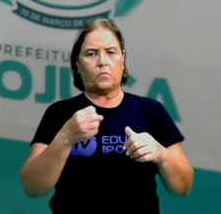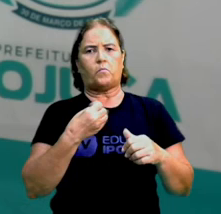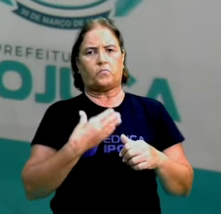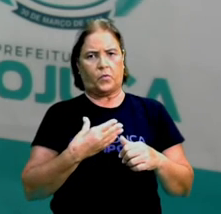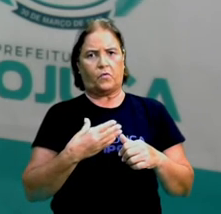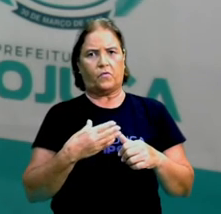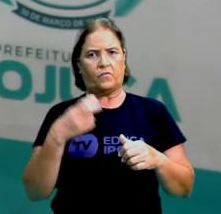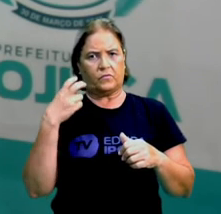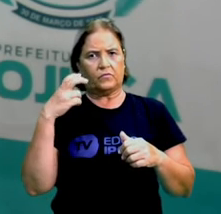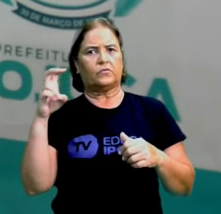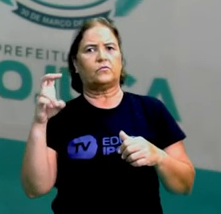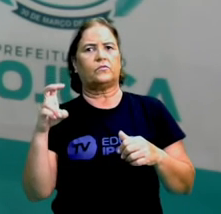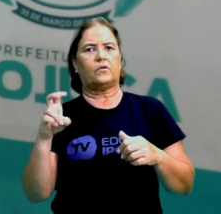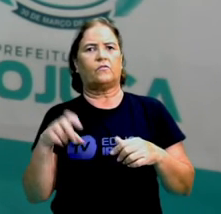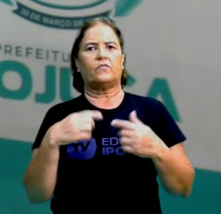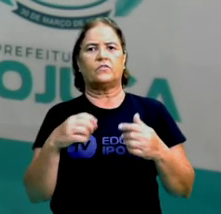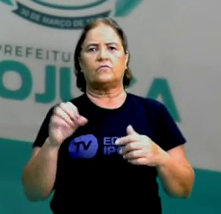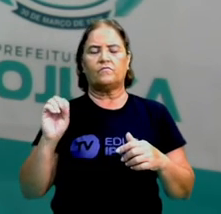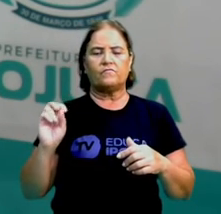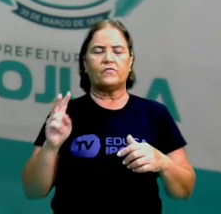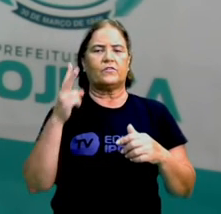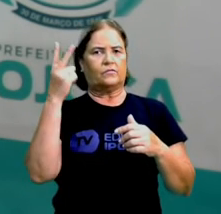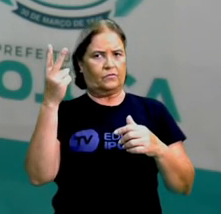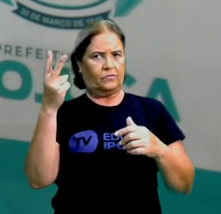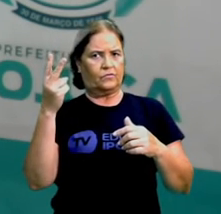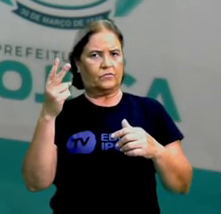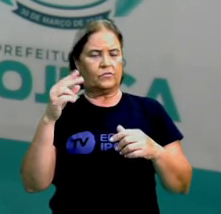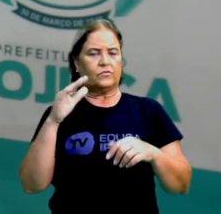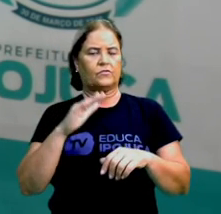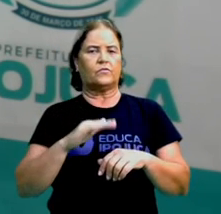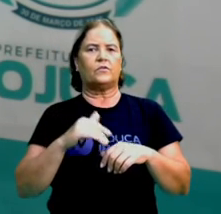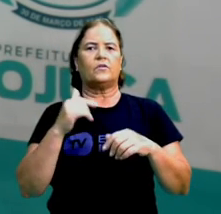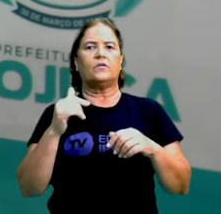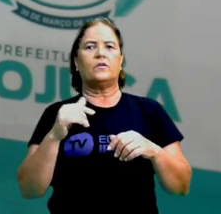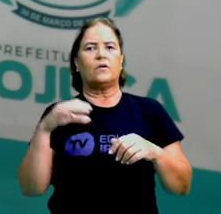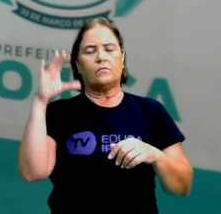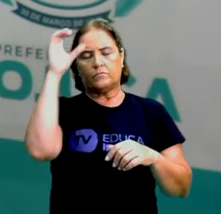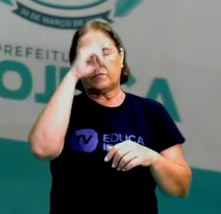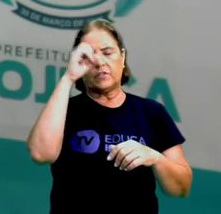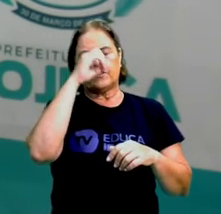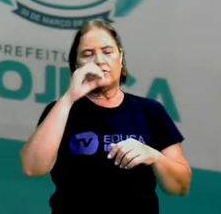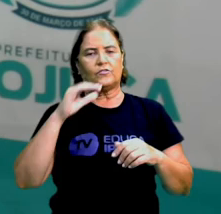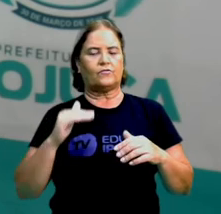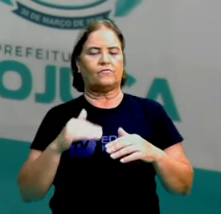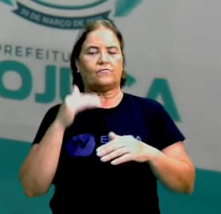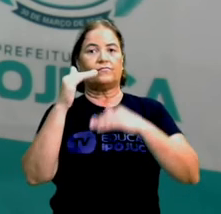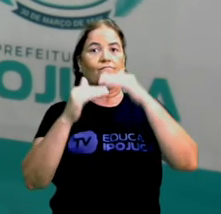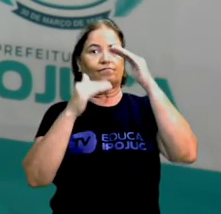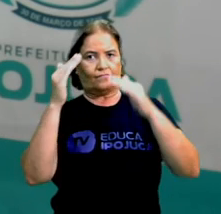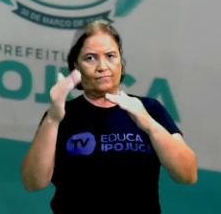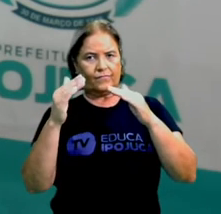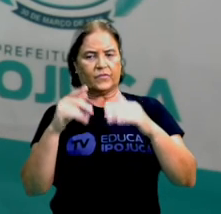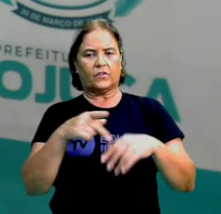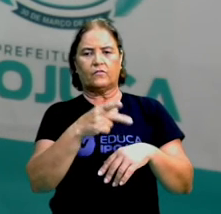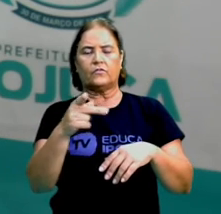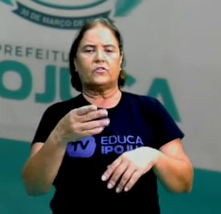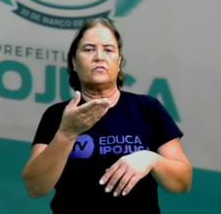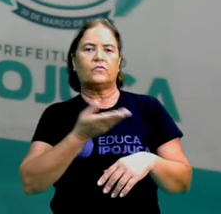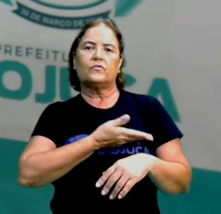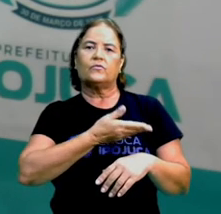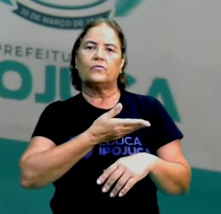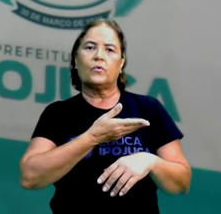cultural, super validoso e, acima de tudo, a aprendizagem vai fluir e vocês vão se conhecer muito